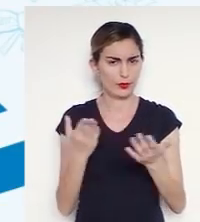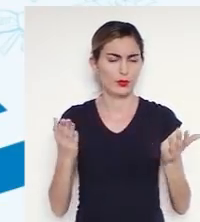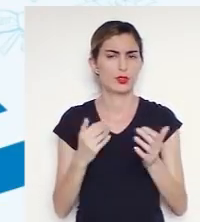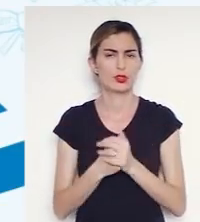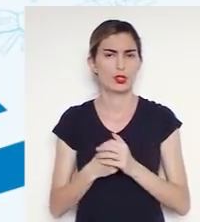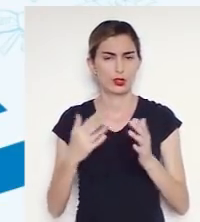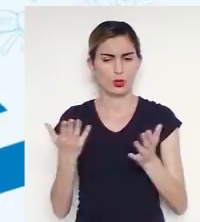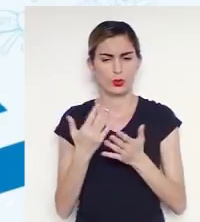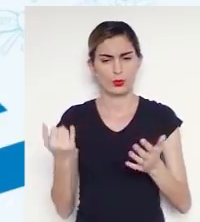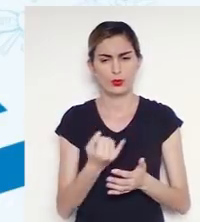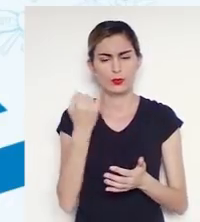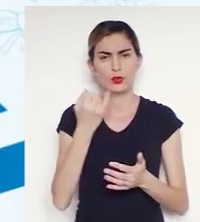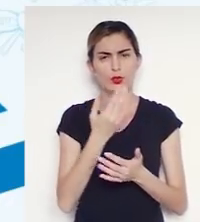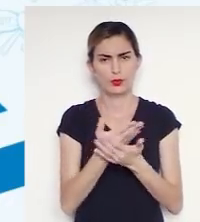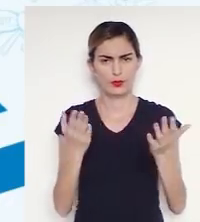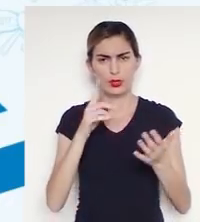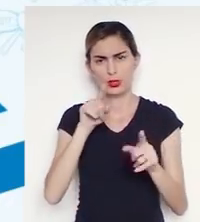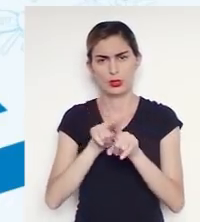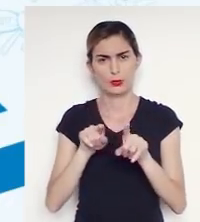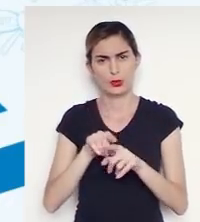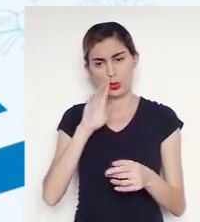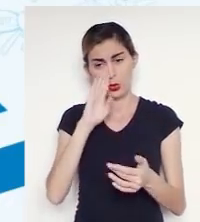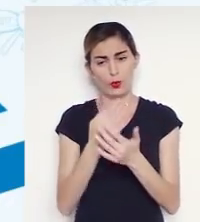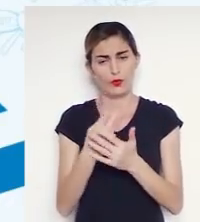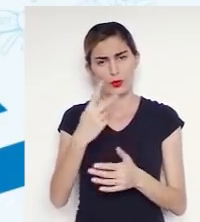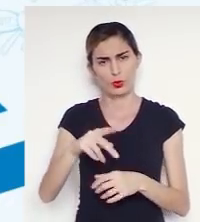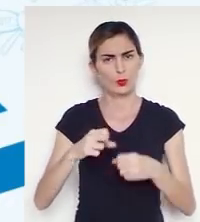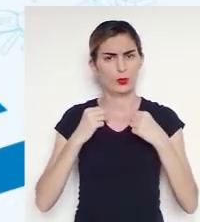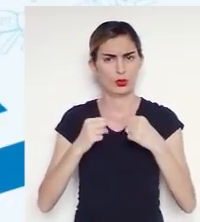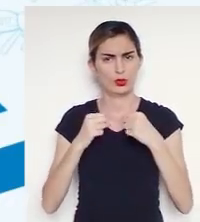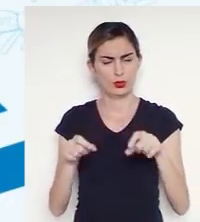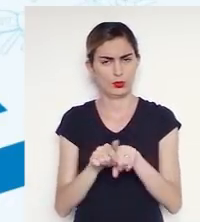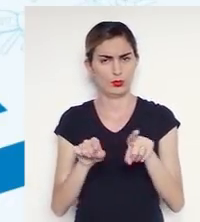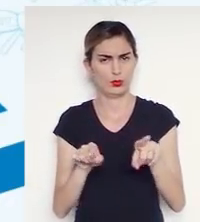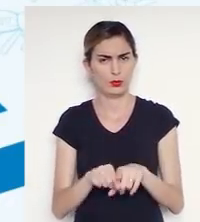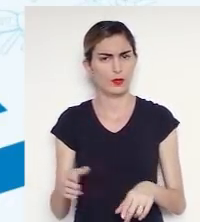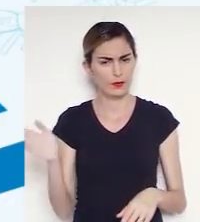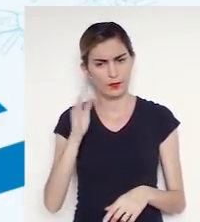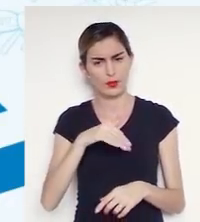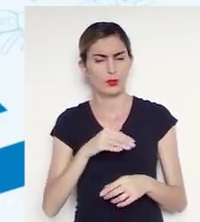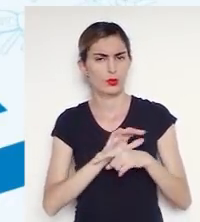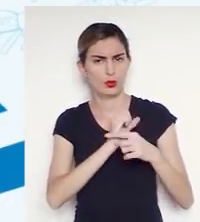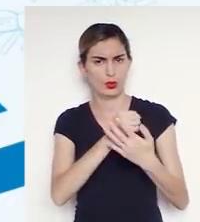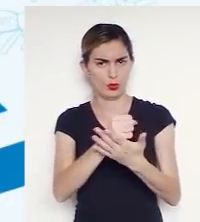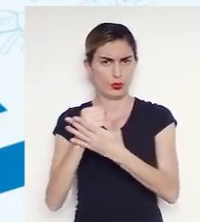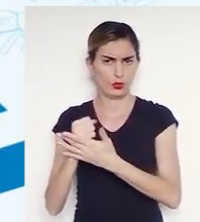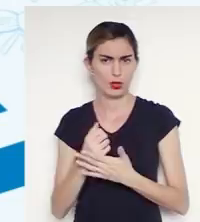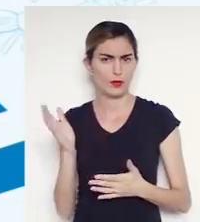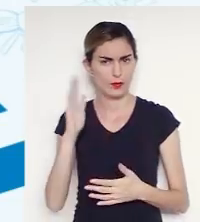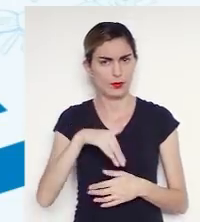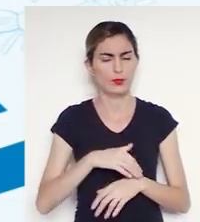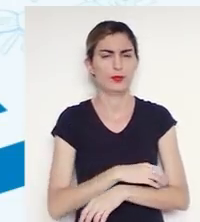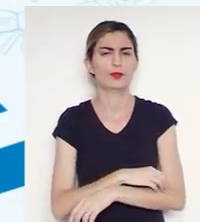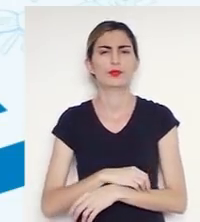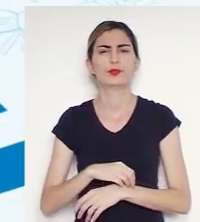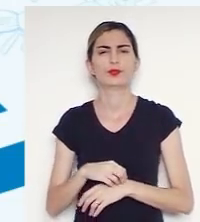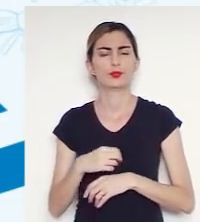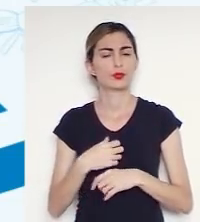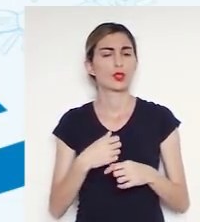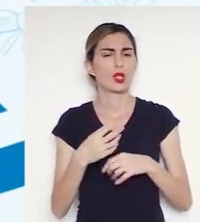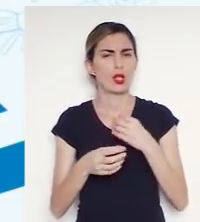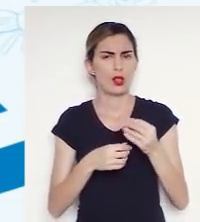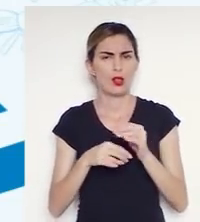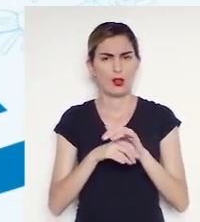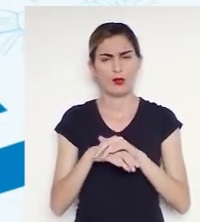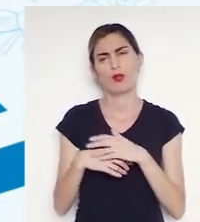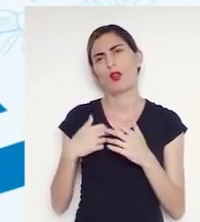vocês. Agora, é importante que você confie no seu potencial também. Estamos aqui para te ajudar. Vamos lá. De